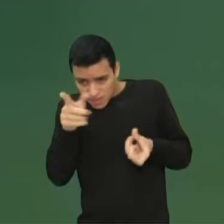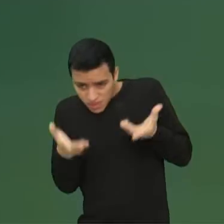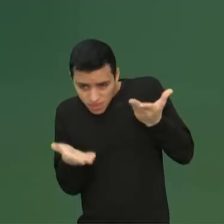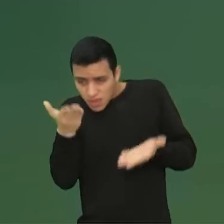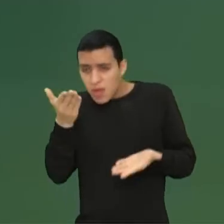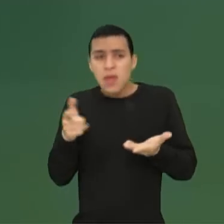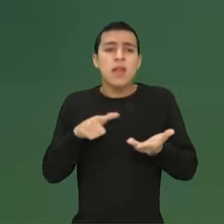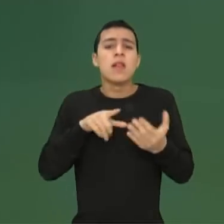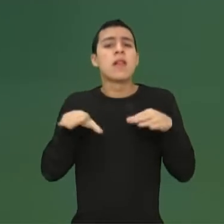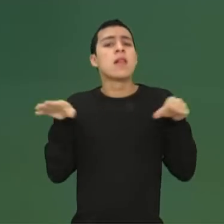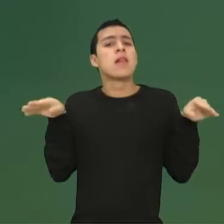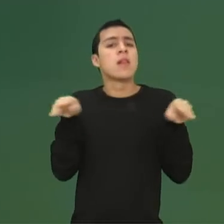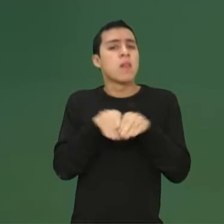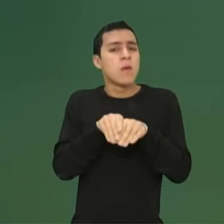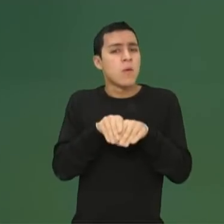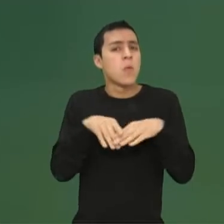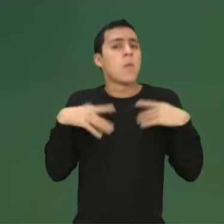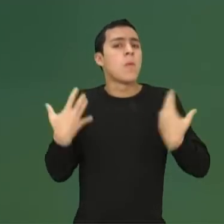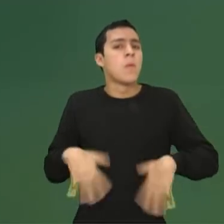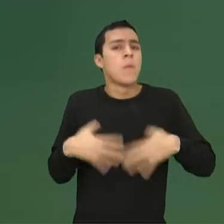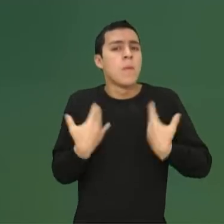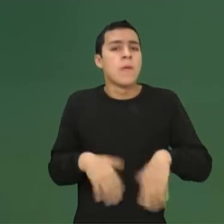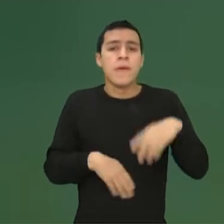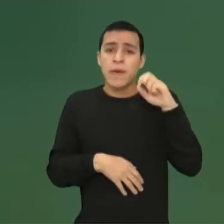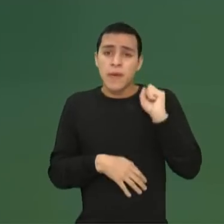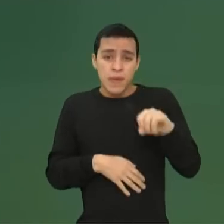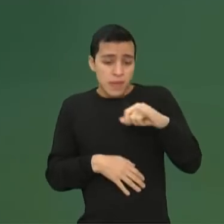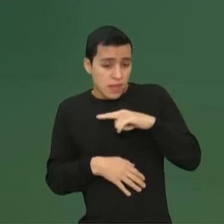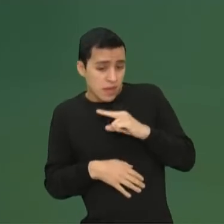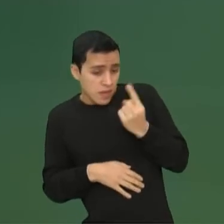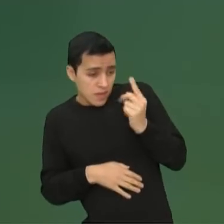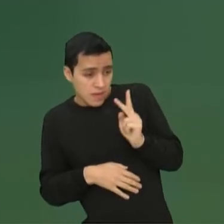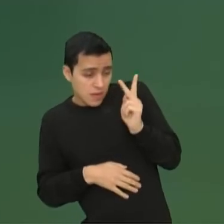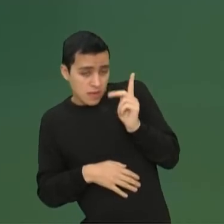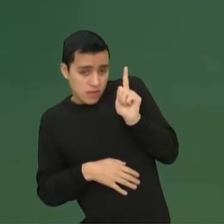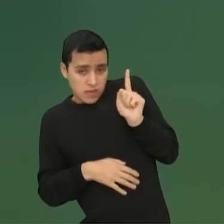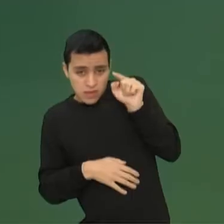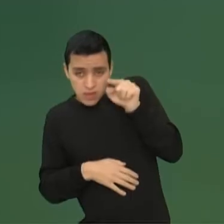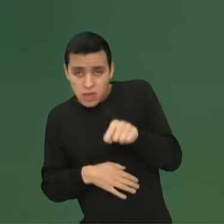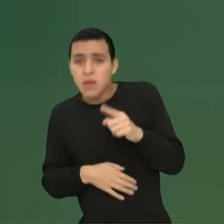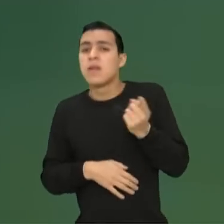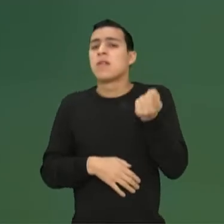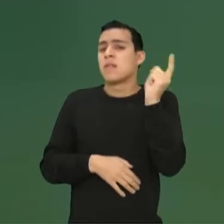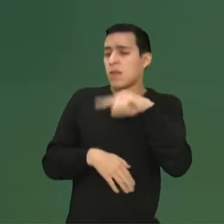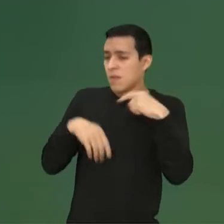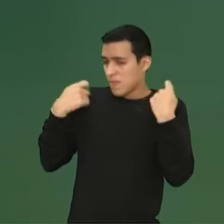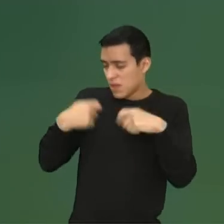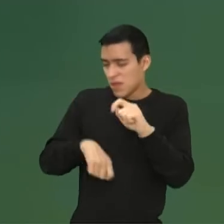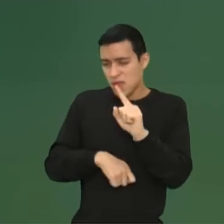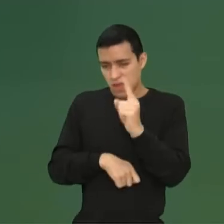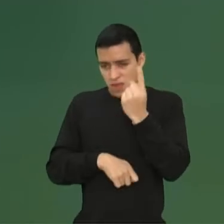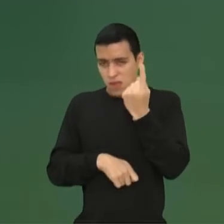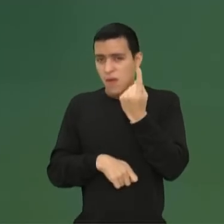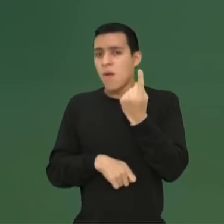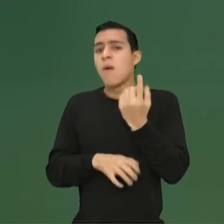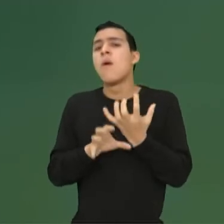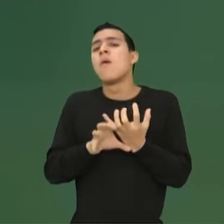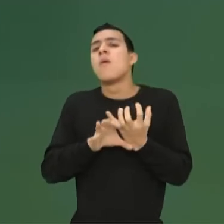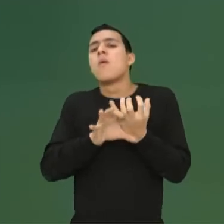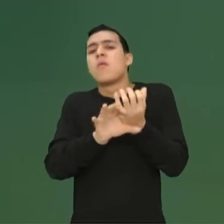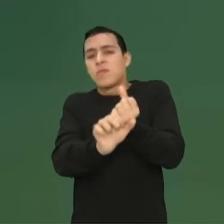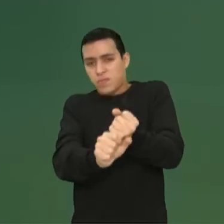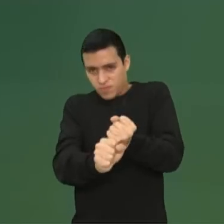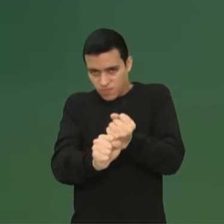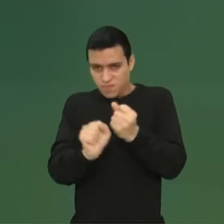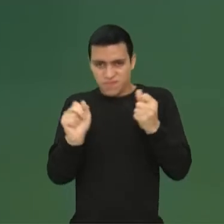está equilibrada. Se eu tenho 1 kg aqui, eu tenho que ter mais uma quantidade para estar